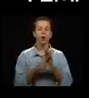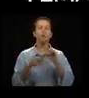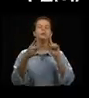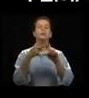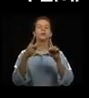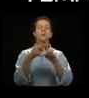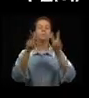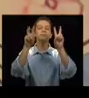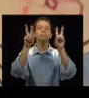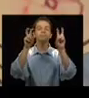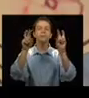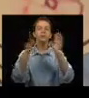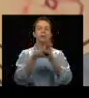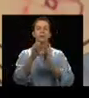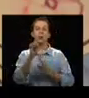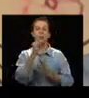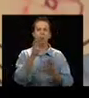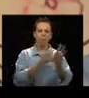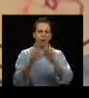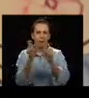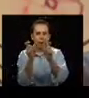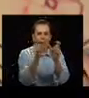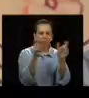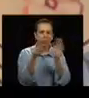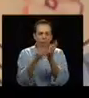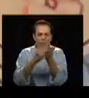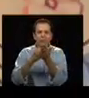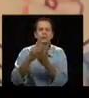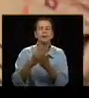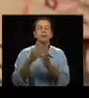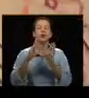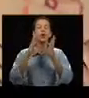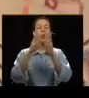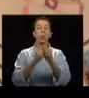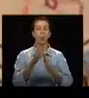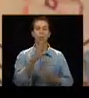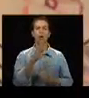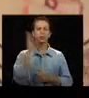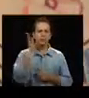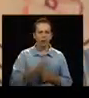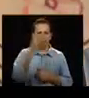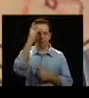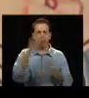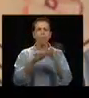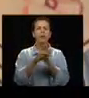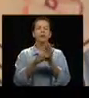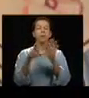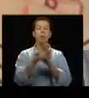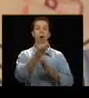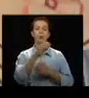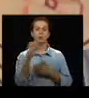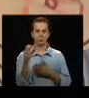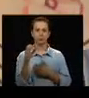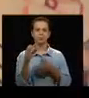a tematização. Pegar aquelas palavras geradoras, aqueles princípios geradores, aquilo que o povo conhece, no caso do método de